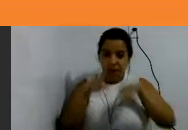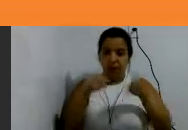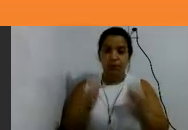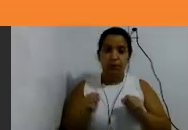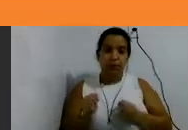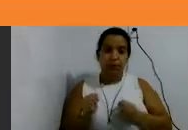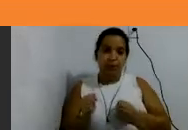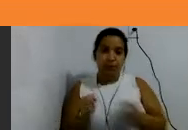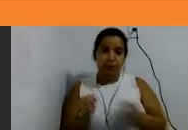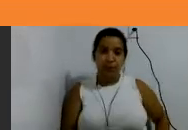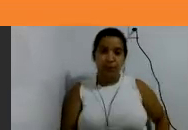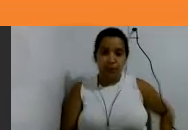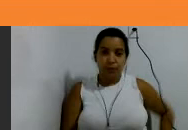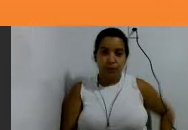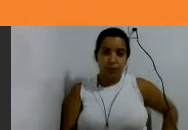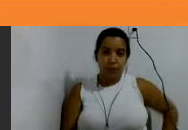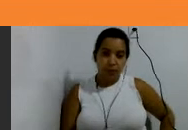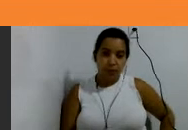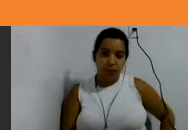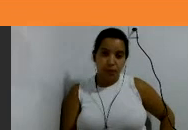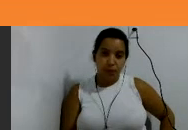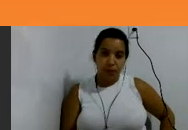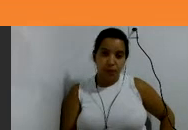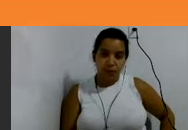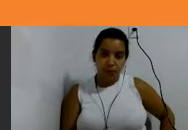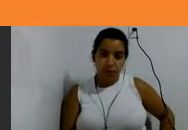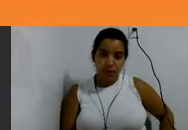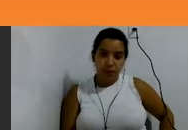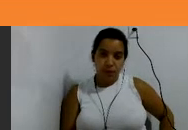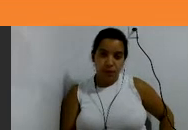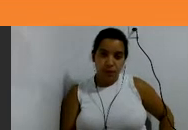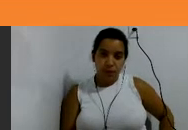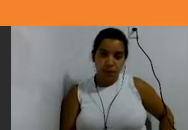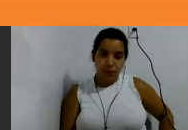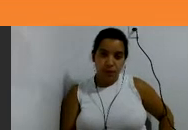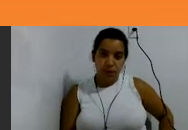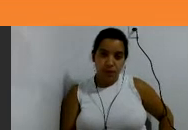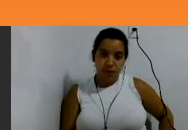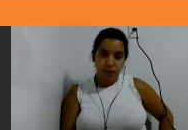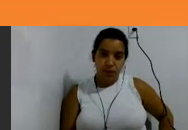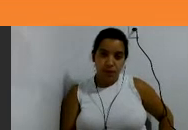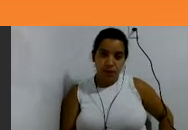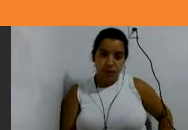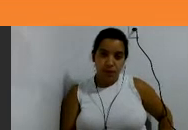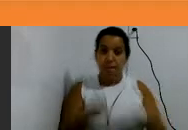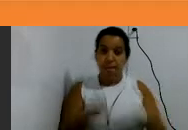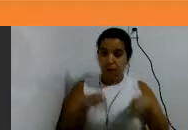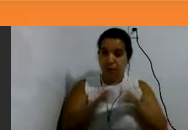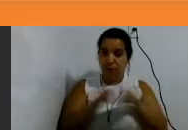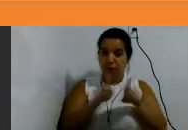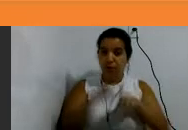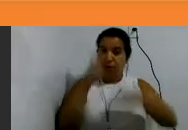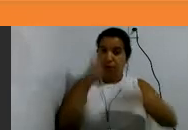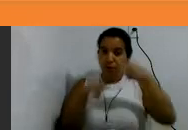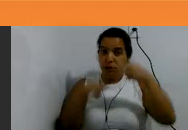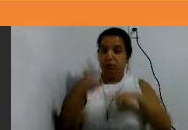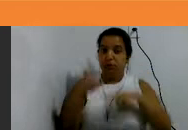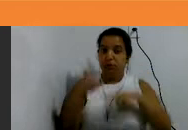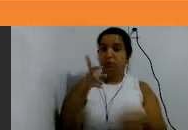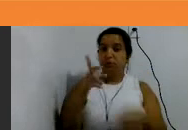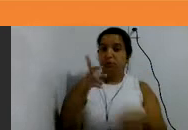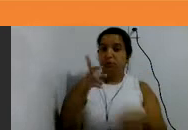fresco no microscópio, onde a gente vai identificar as formas tripomastigotas. A gente pode fazer exame de gota